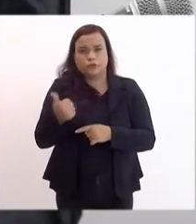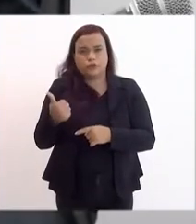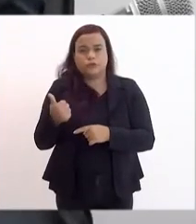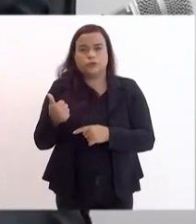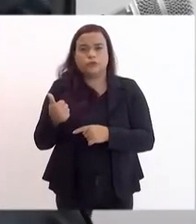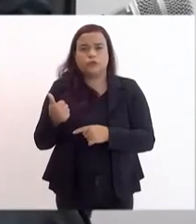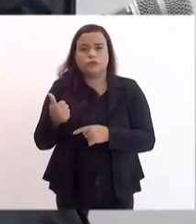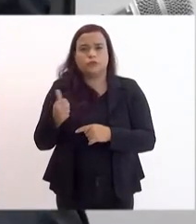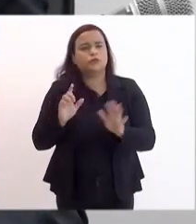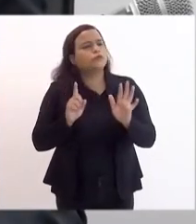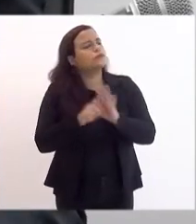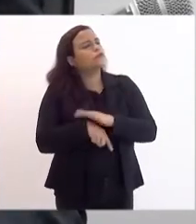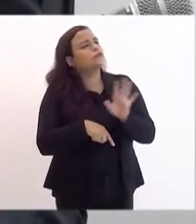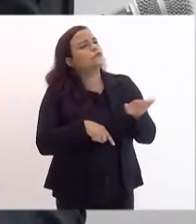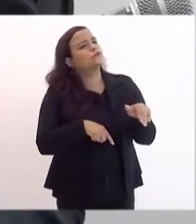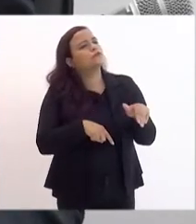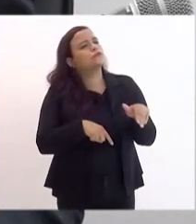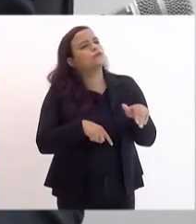Oi?